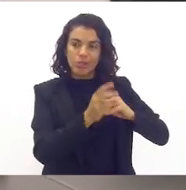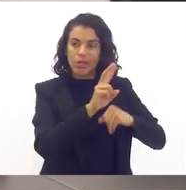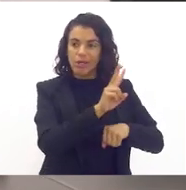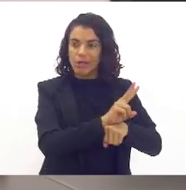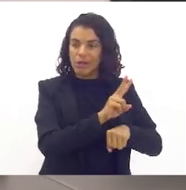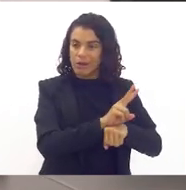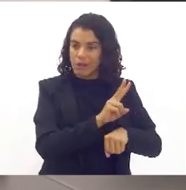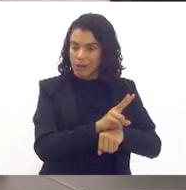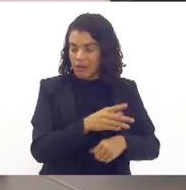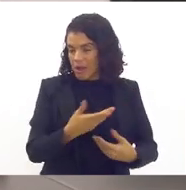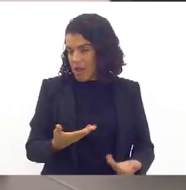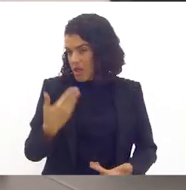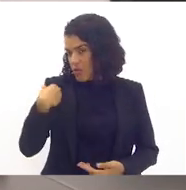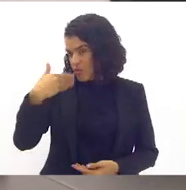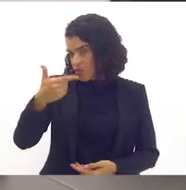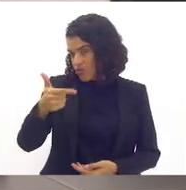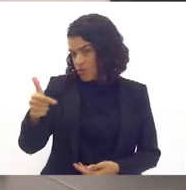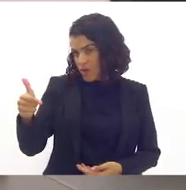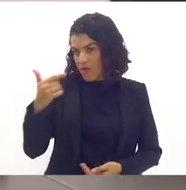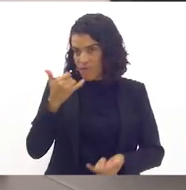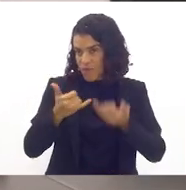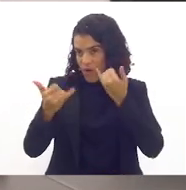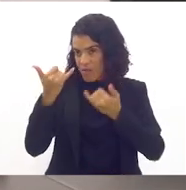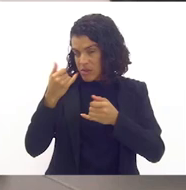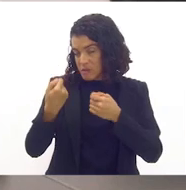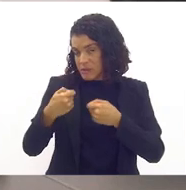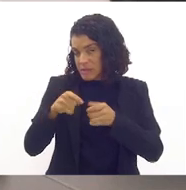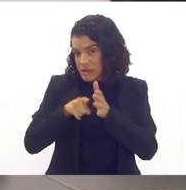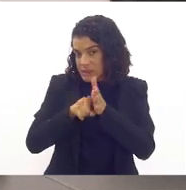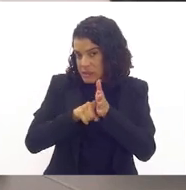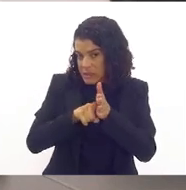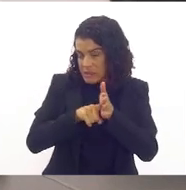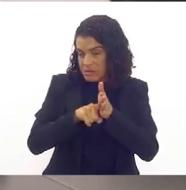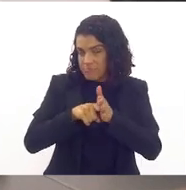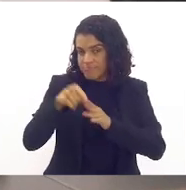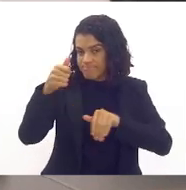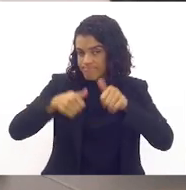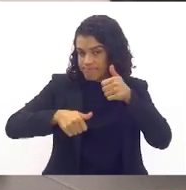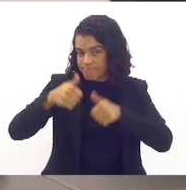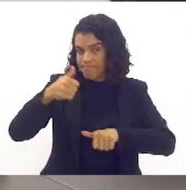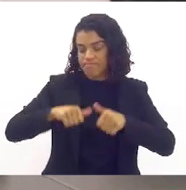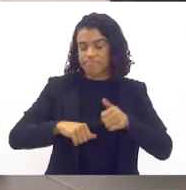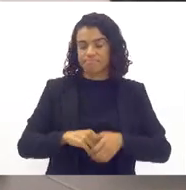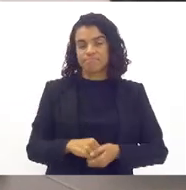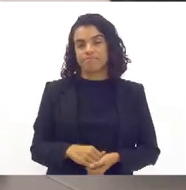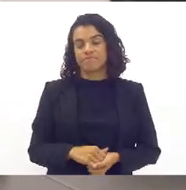não estou com essa informação segregada aqui. Eu tenho que, teria que verificar, a gente teria que verificar lá para poder passar.